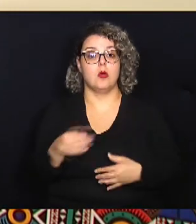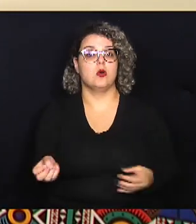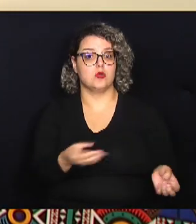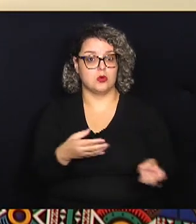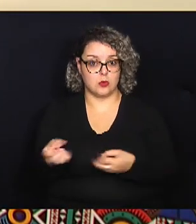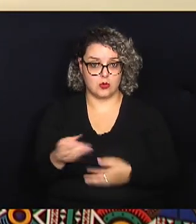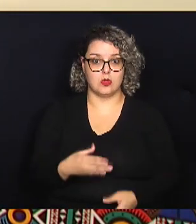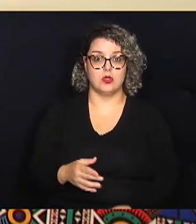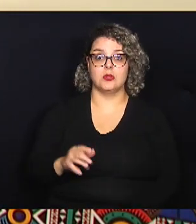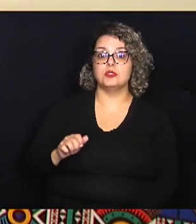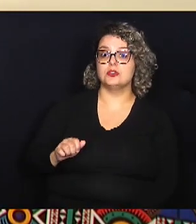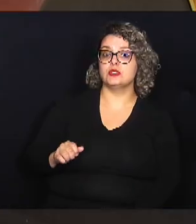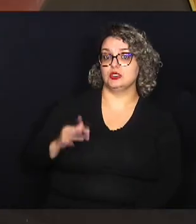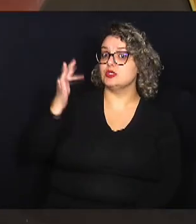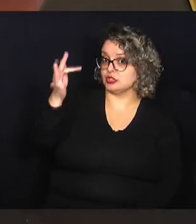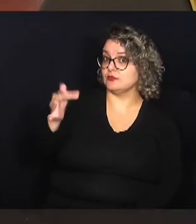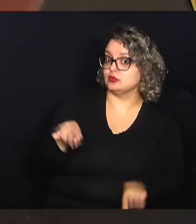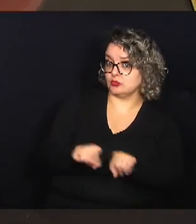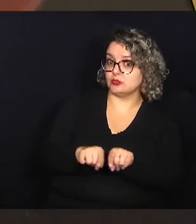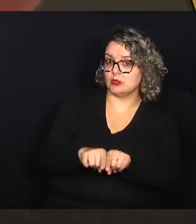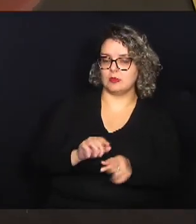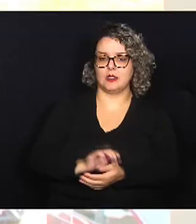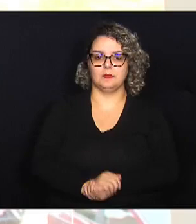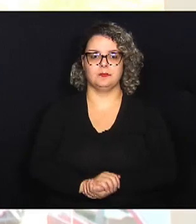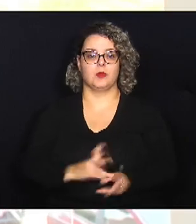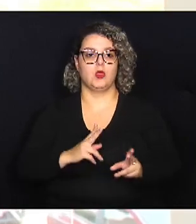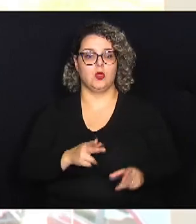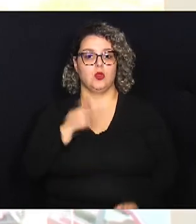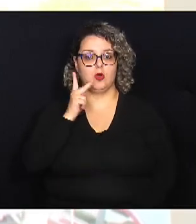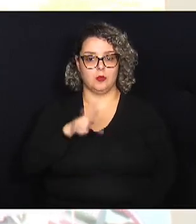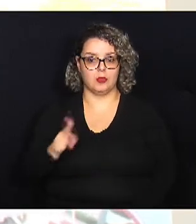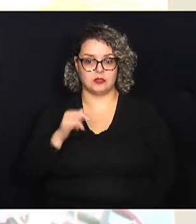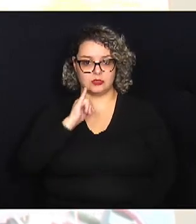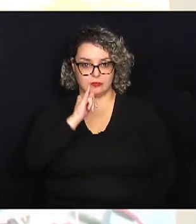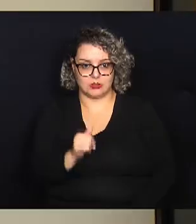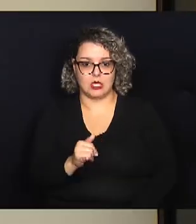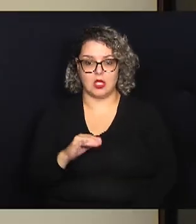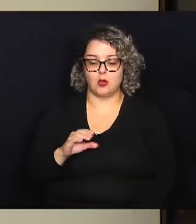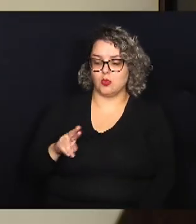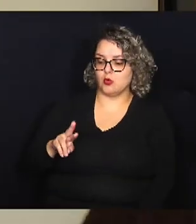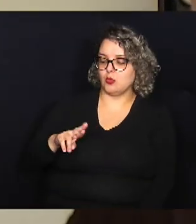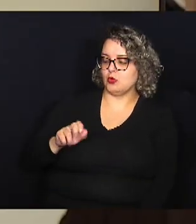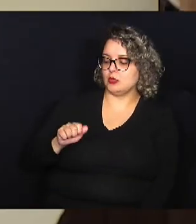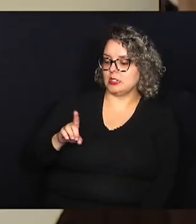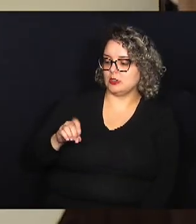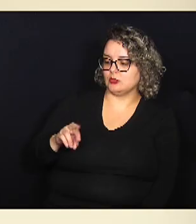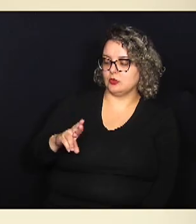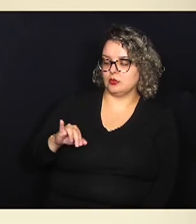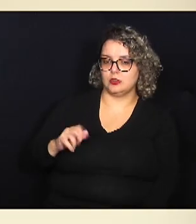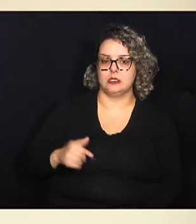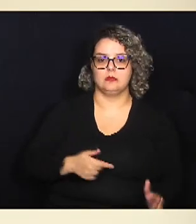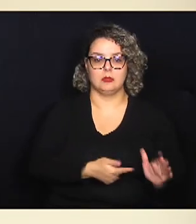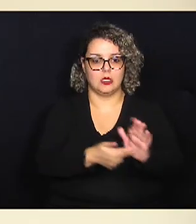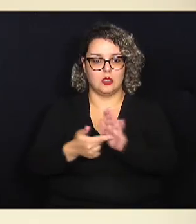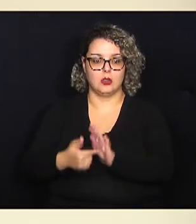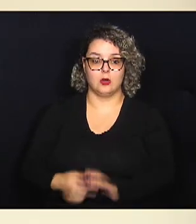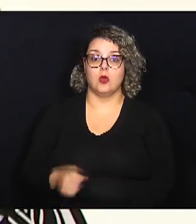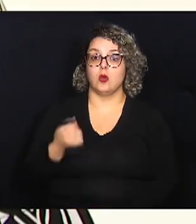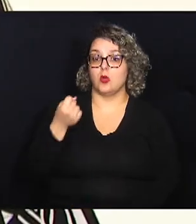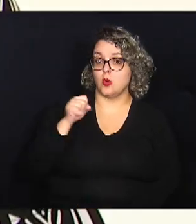de abordagem futurista. Conforme conta o professor, a curadoria para a mostra durou cerca de